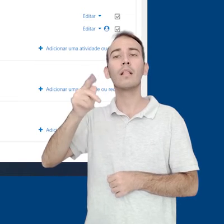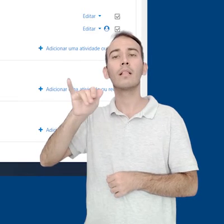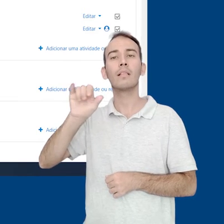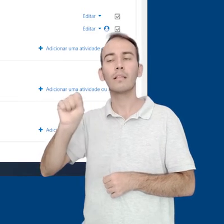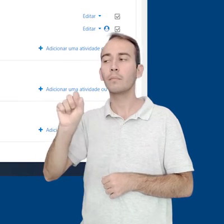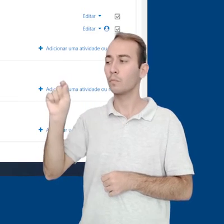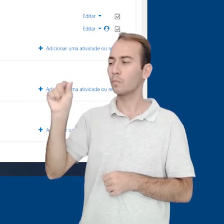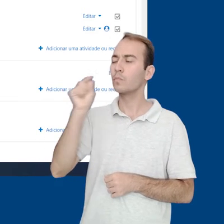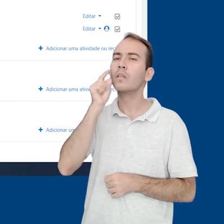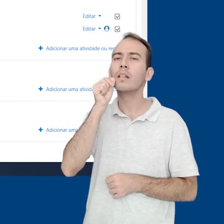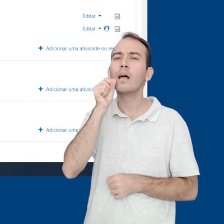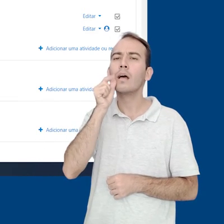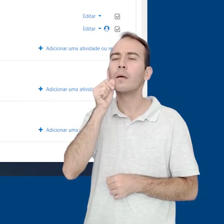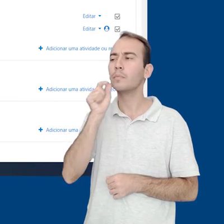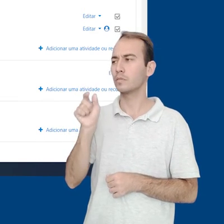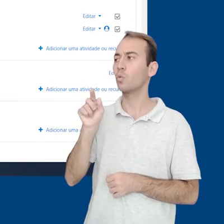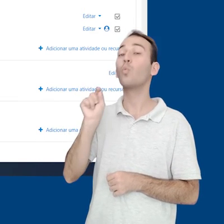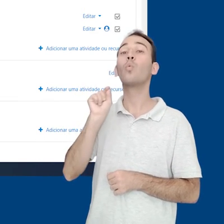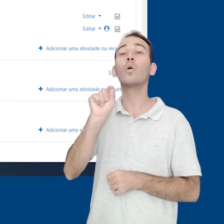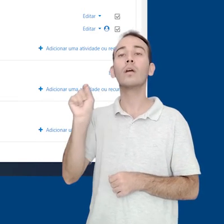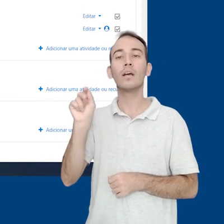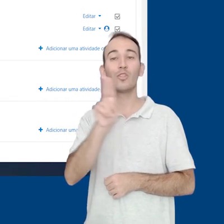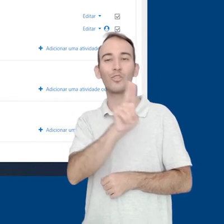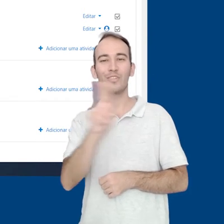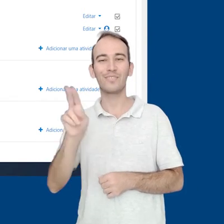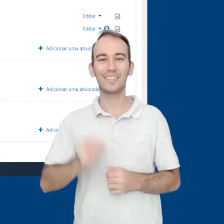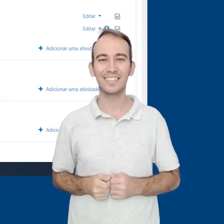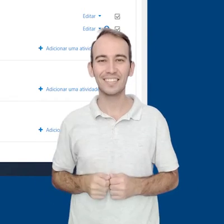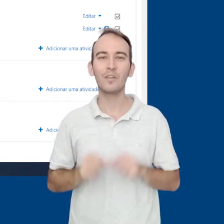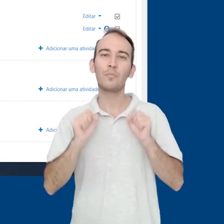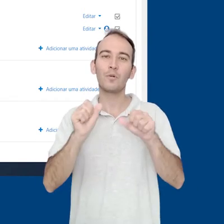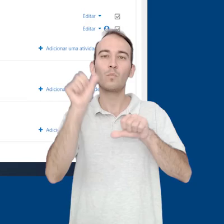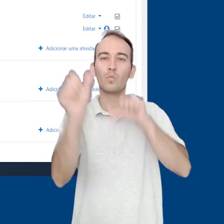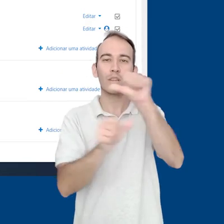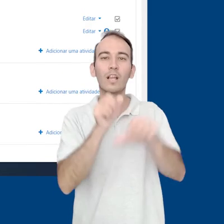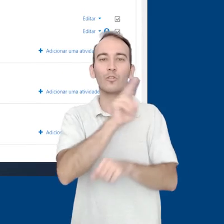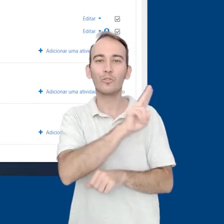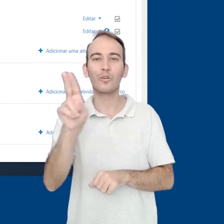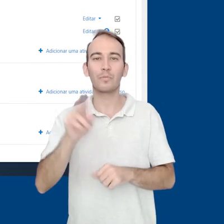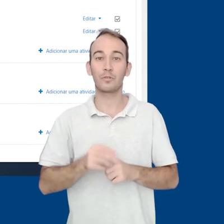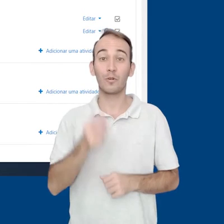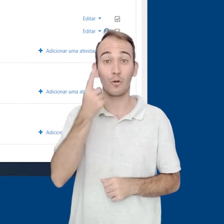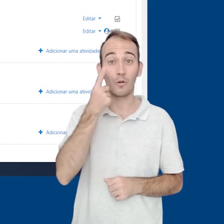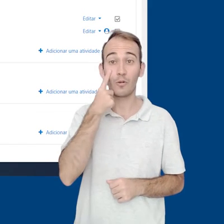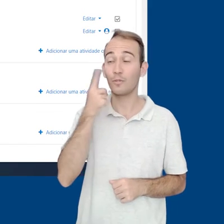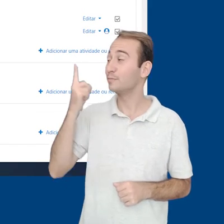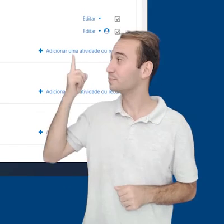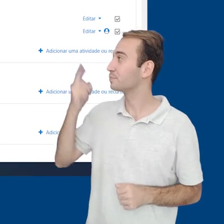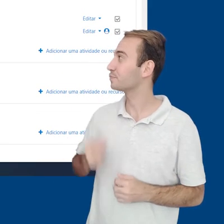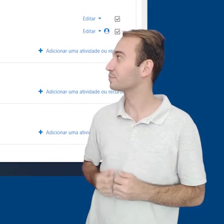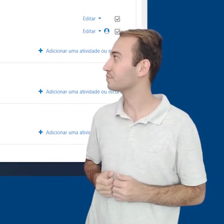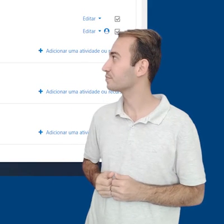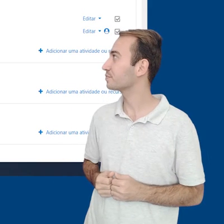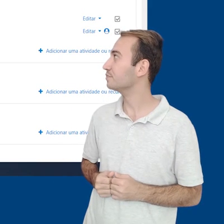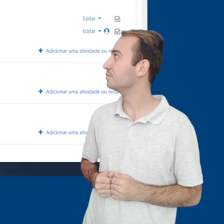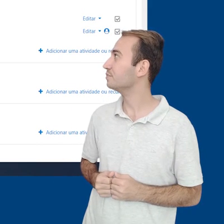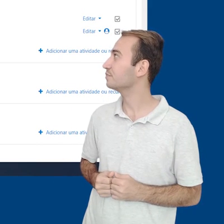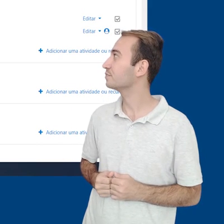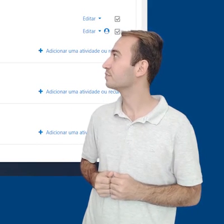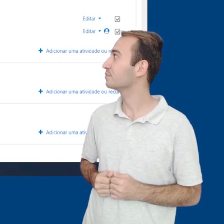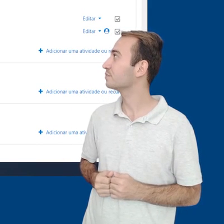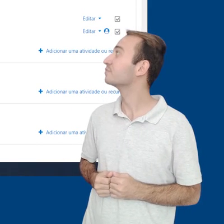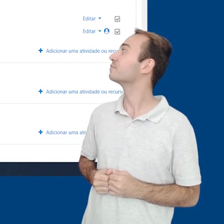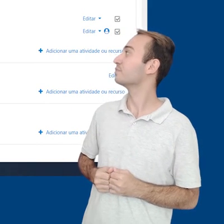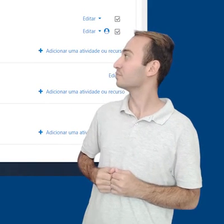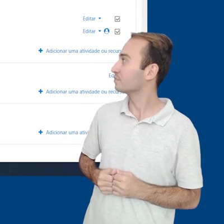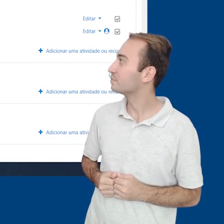acesso rápido à troca do nome do recurso. Clica aqui. Eu poderia, por exemplo, alterar